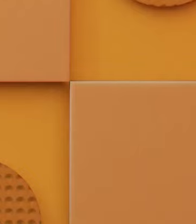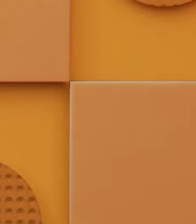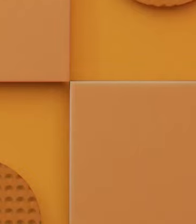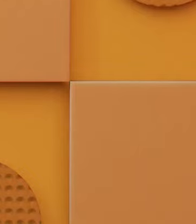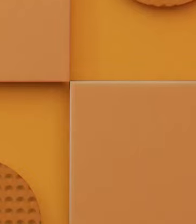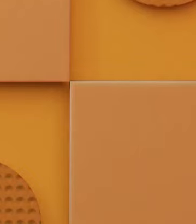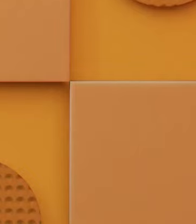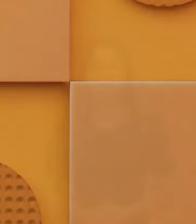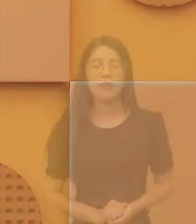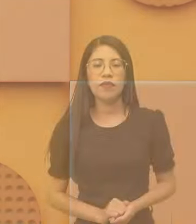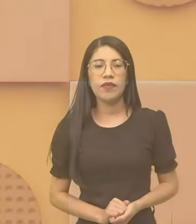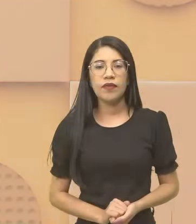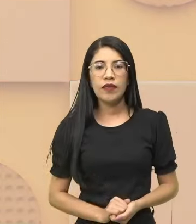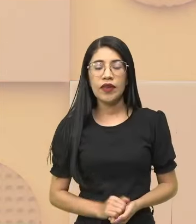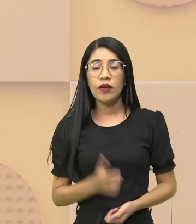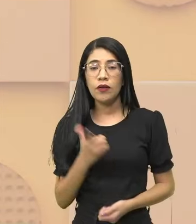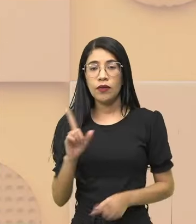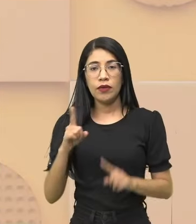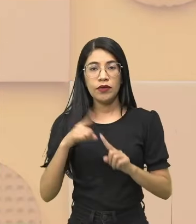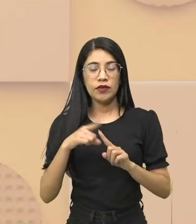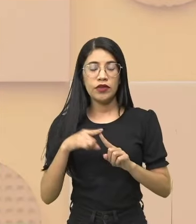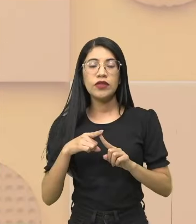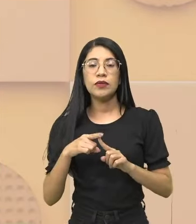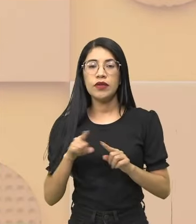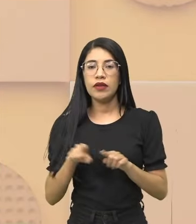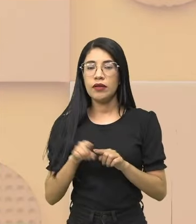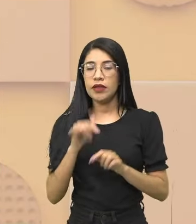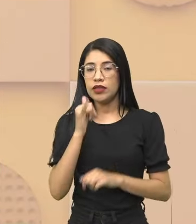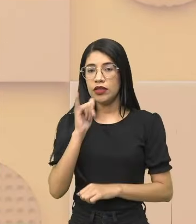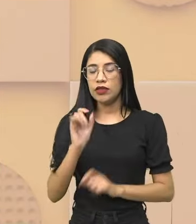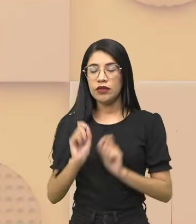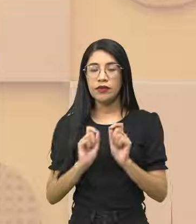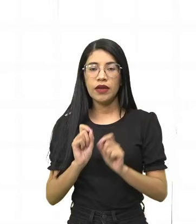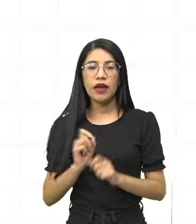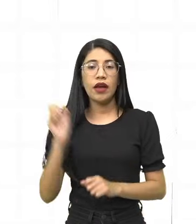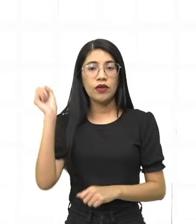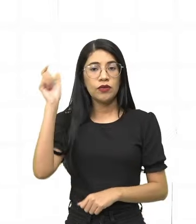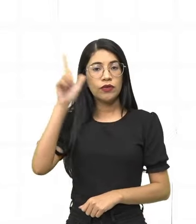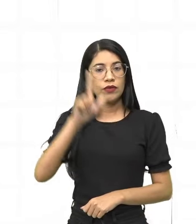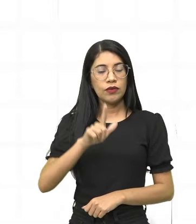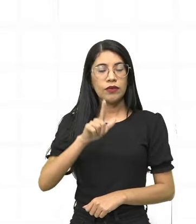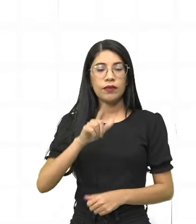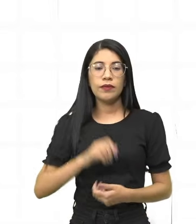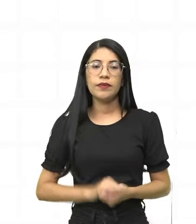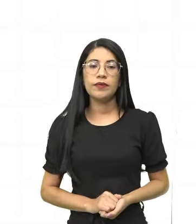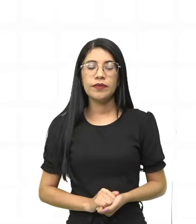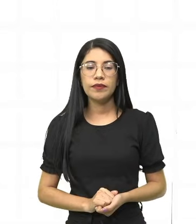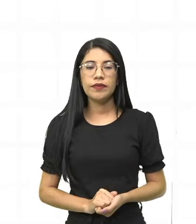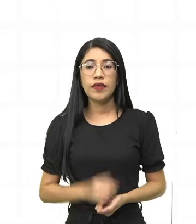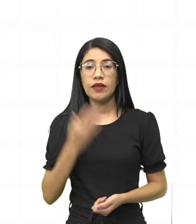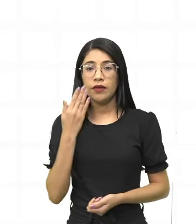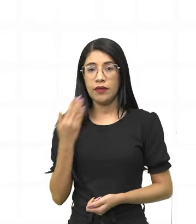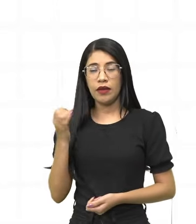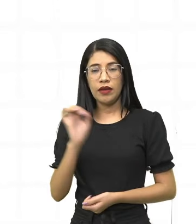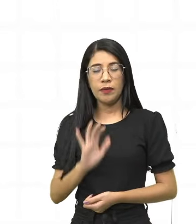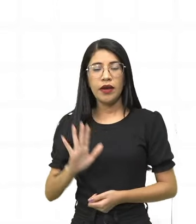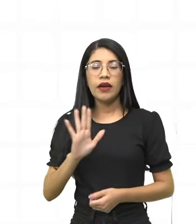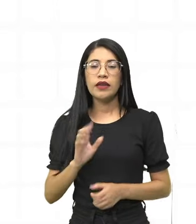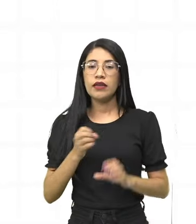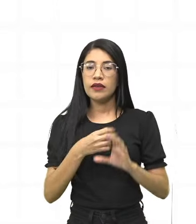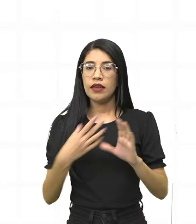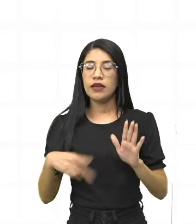Vamos para a próxima fonte de energia, nós temos a energia solar. Aí, vamos observar algumas